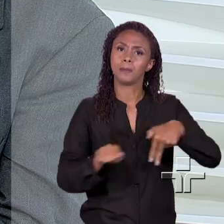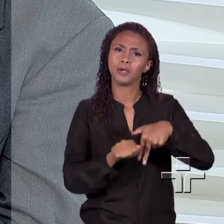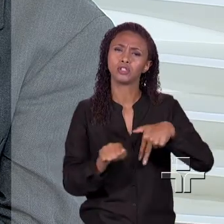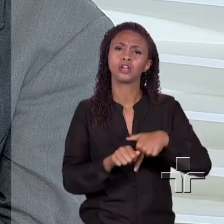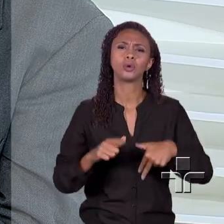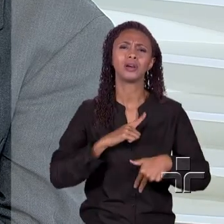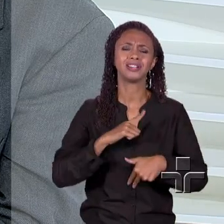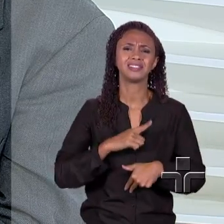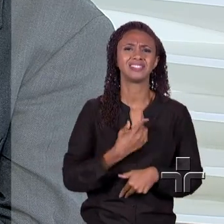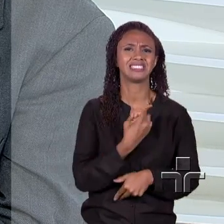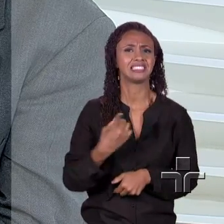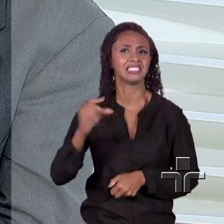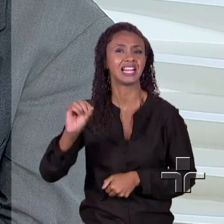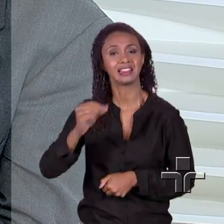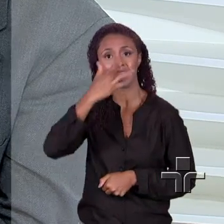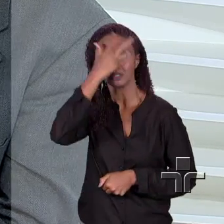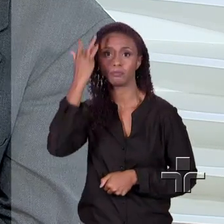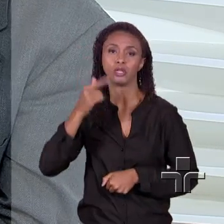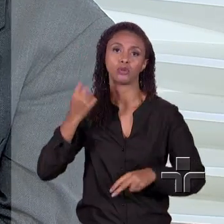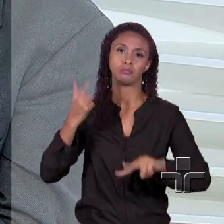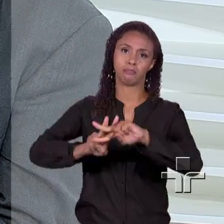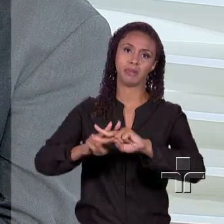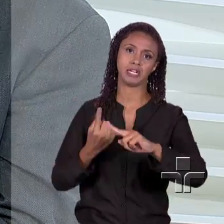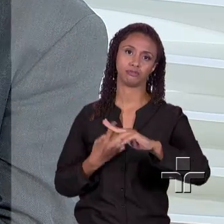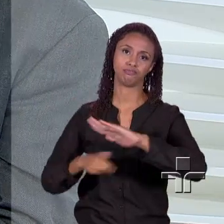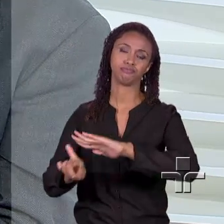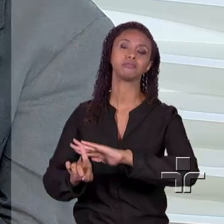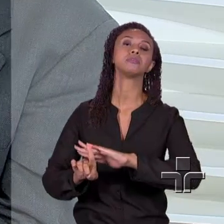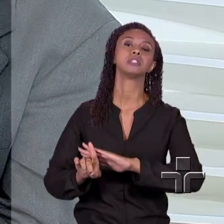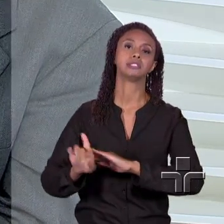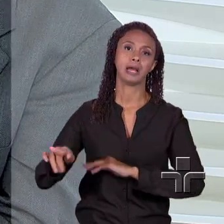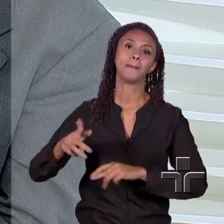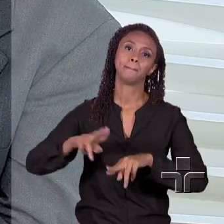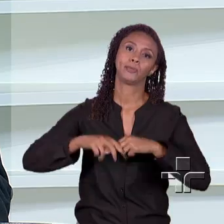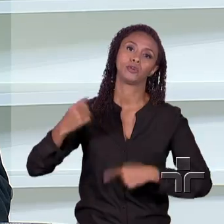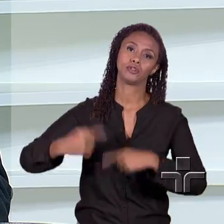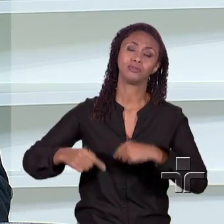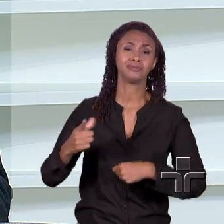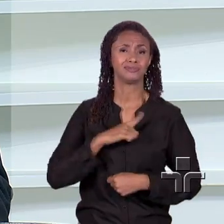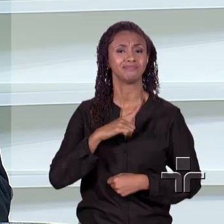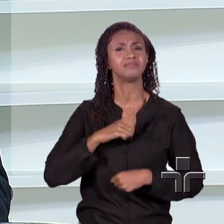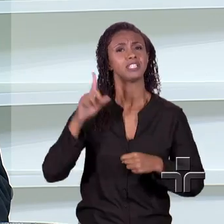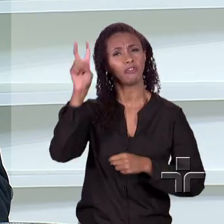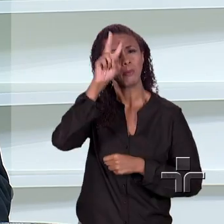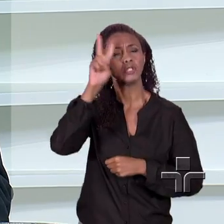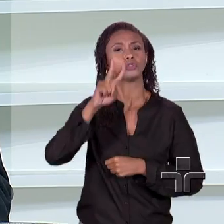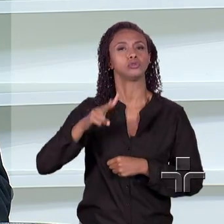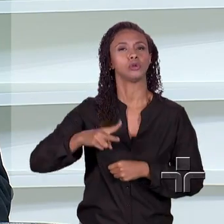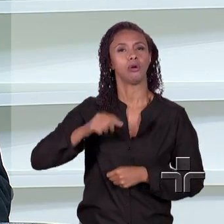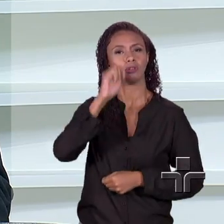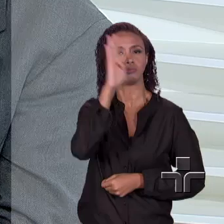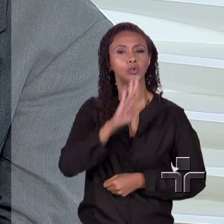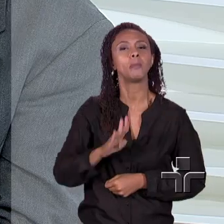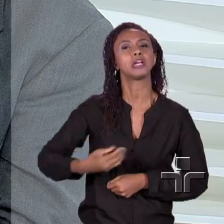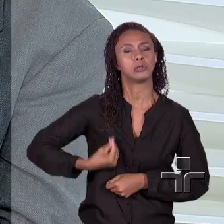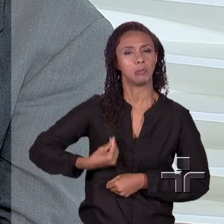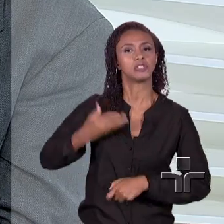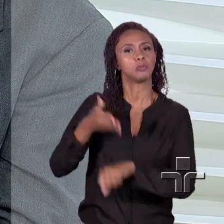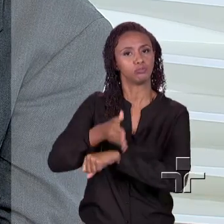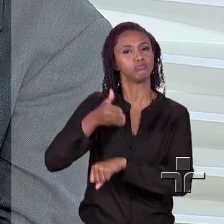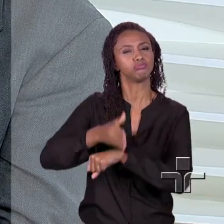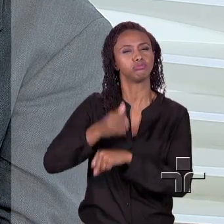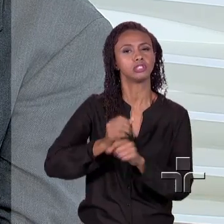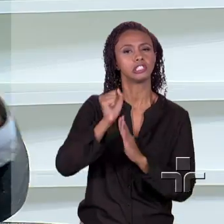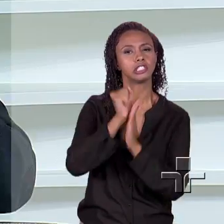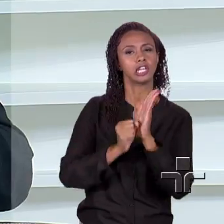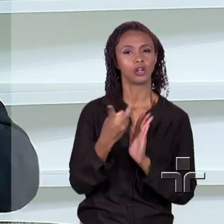uma pessoa extraordinária no sentido que ele acompanhava várias partes da complexa história do Brasil no final do século XX.